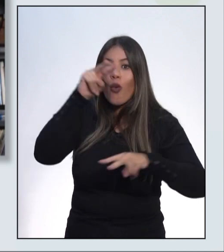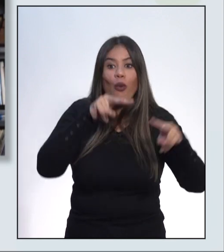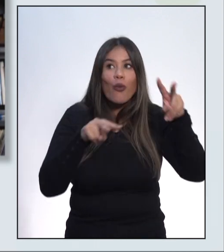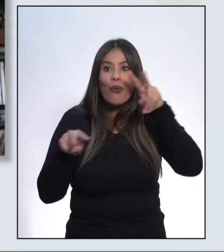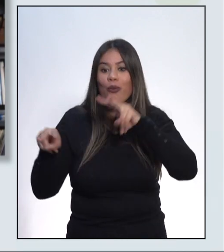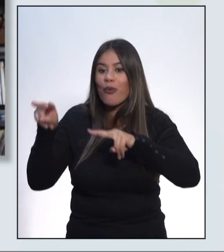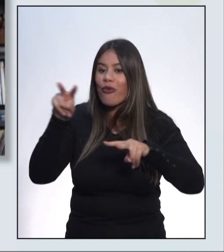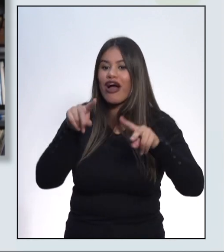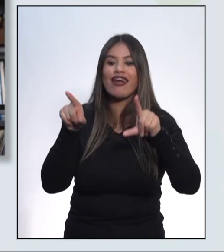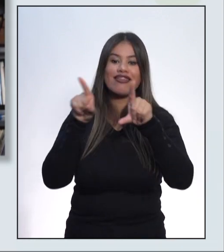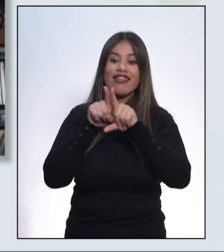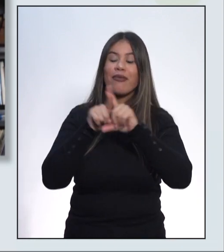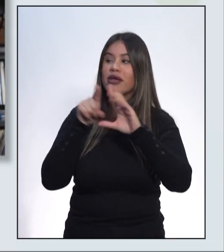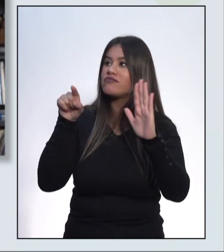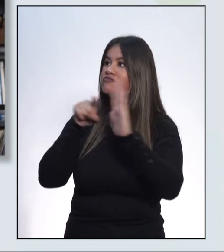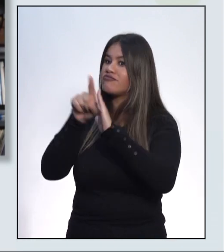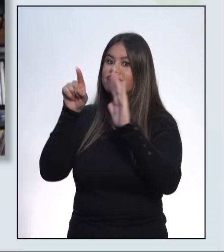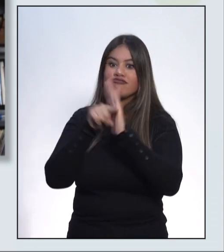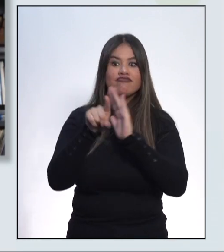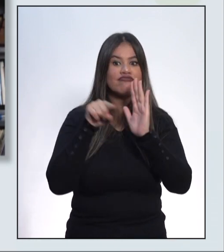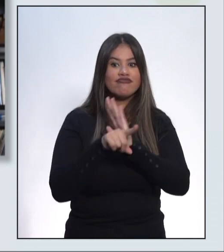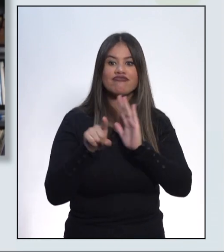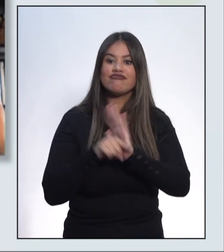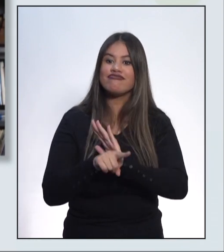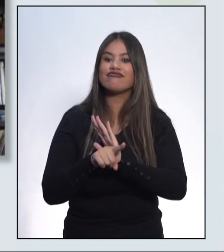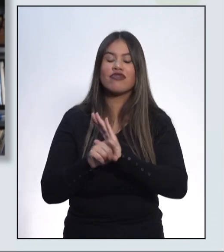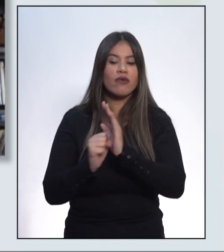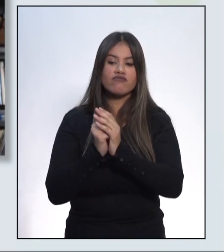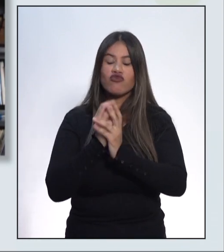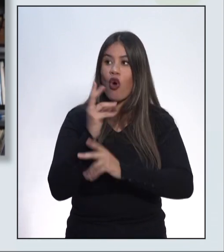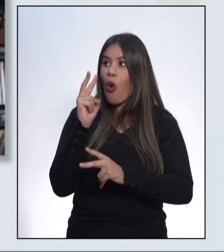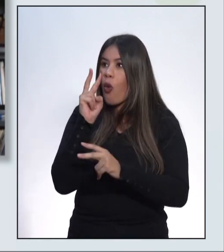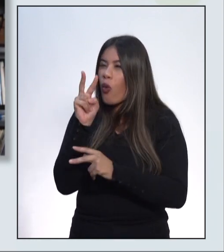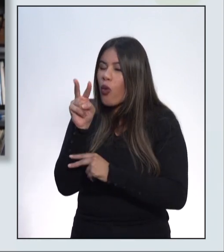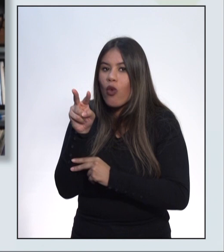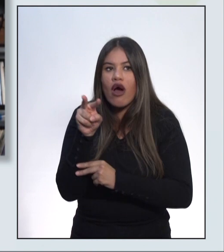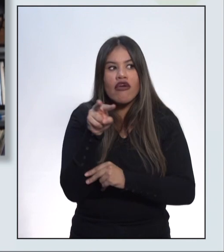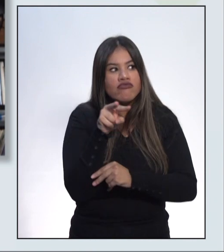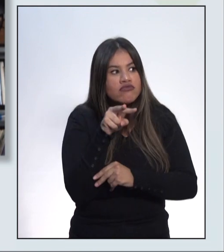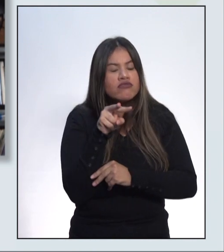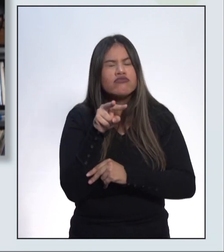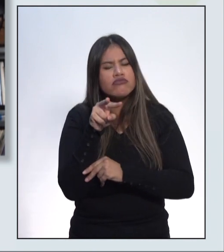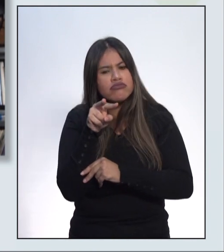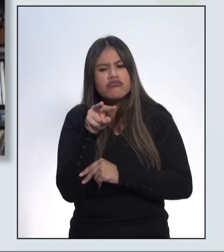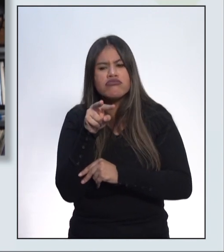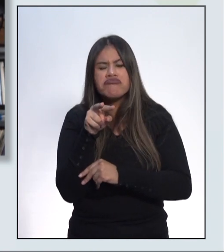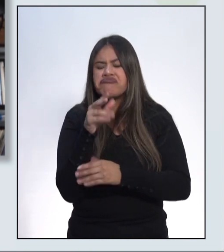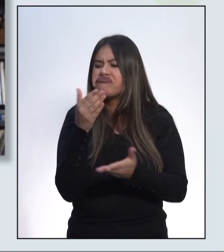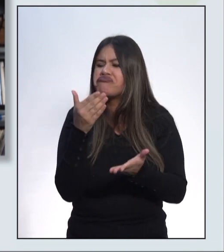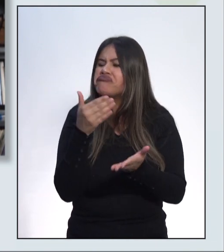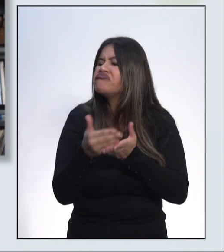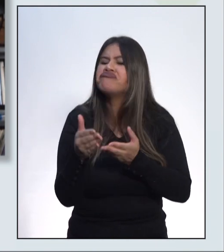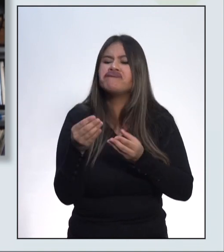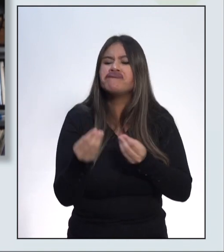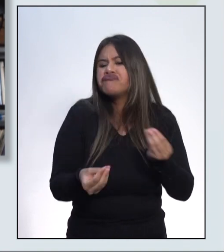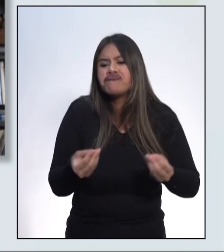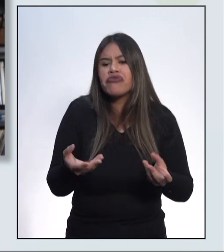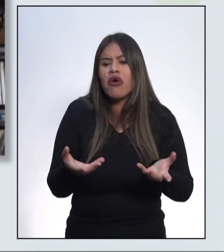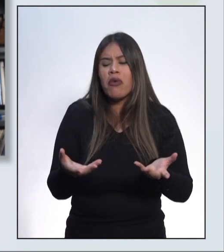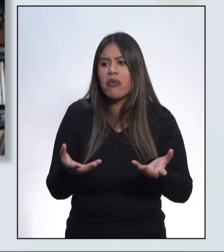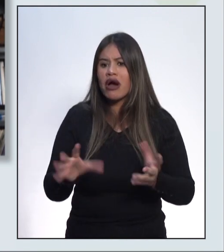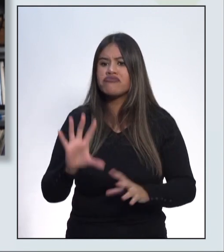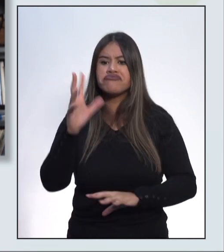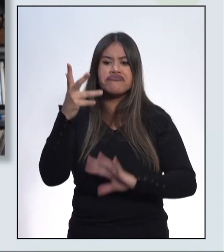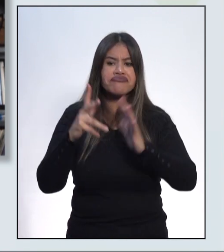perguntas, né? Não passar batido pelas coisas, olhar atentamente para elas e perguntar como que elas foram parar ali, né? O que